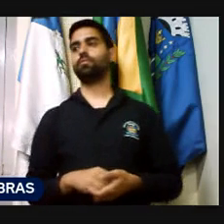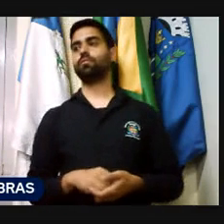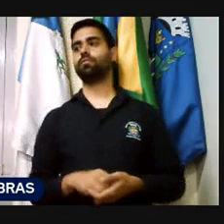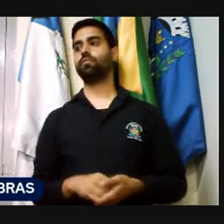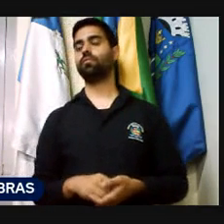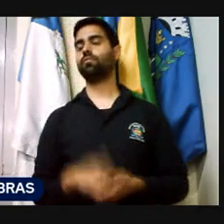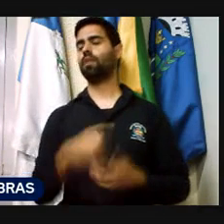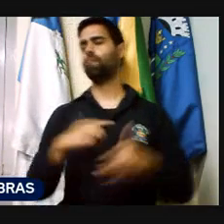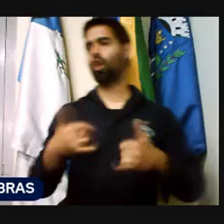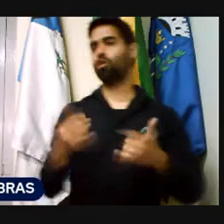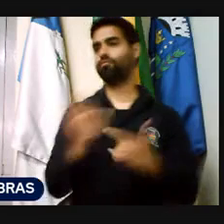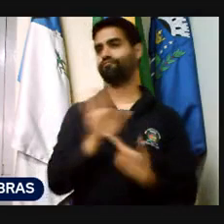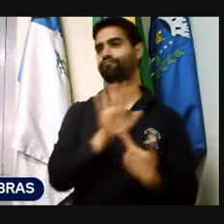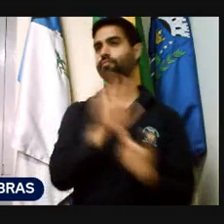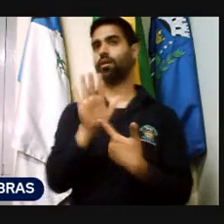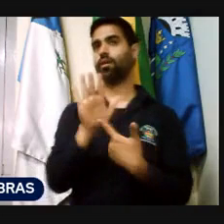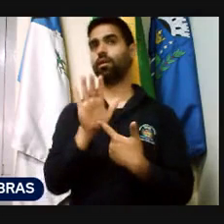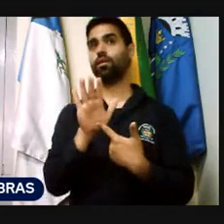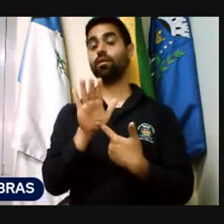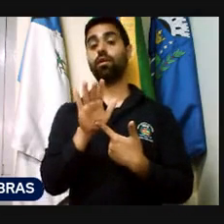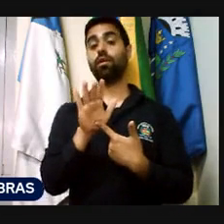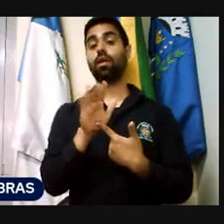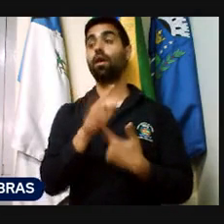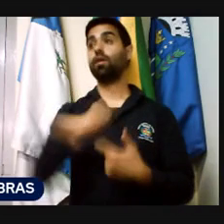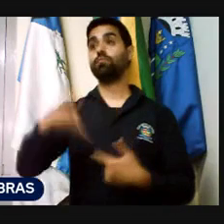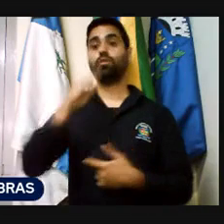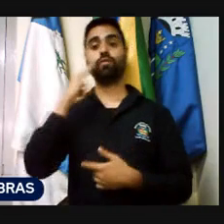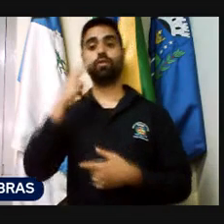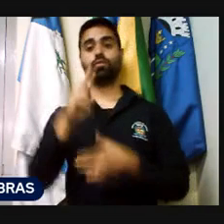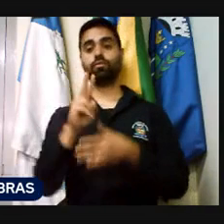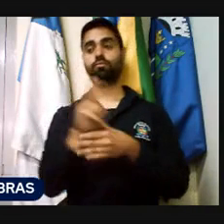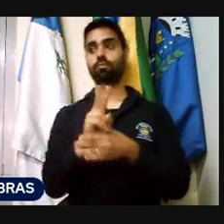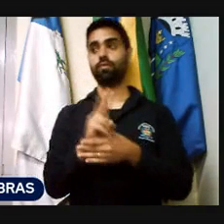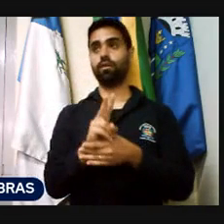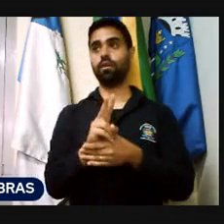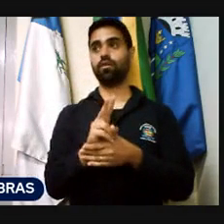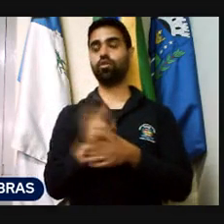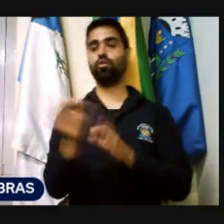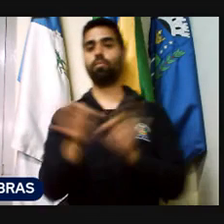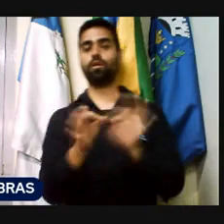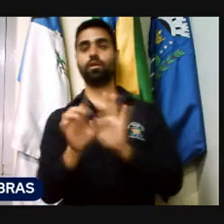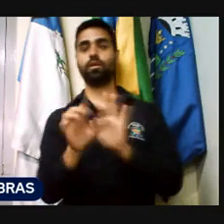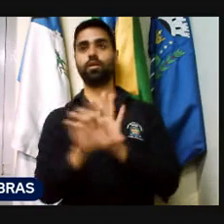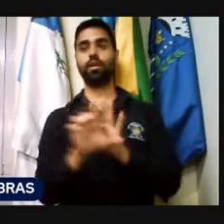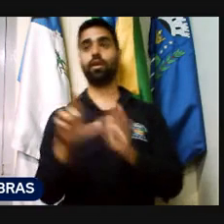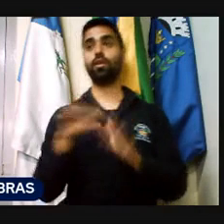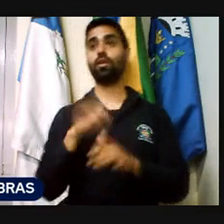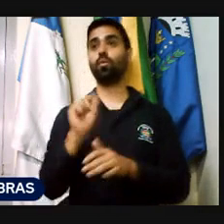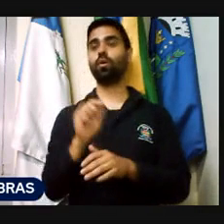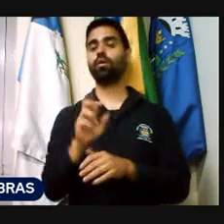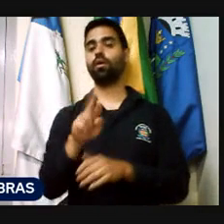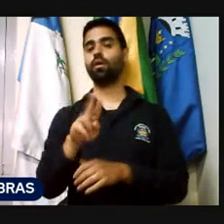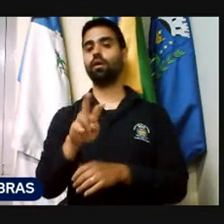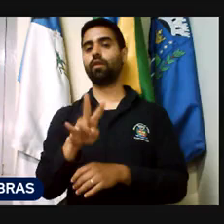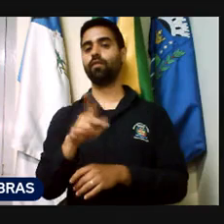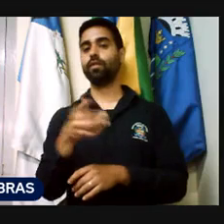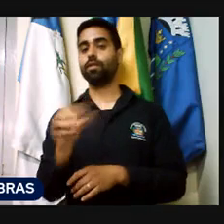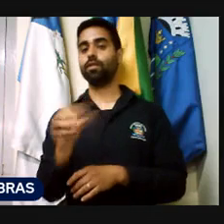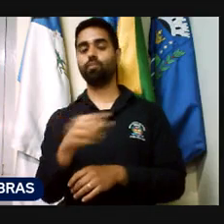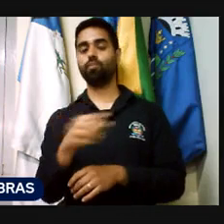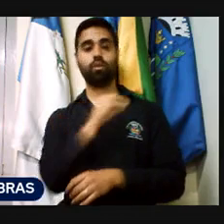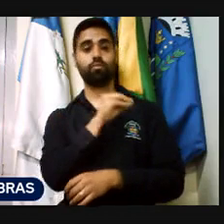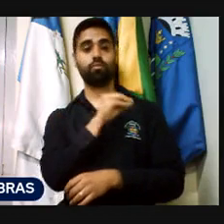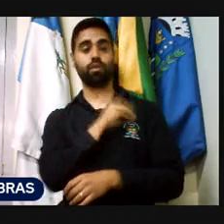Temos a honra de submeter à elevada consideração de Vossas Excelências esse projeto de lei que concede revisão salarial